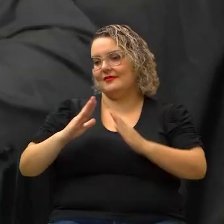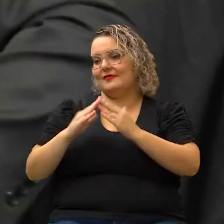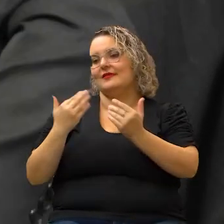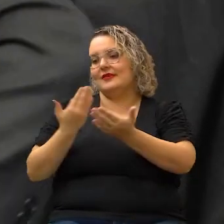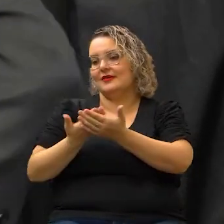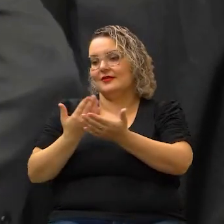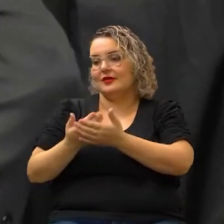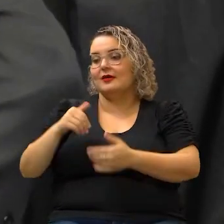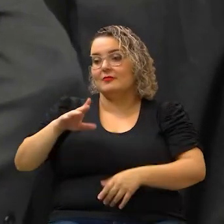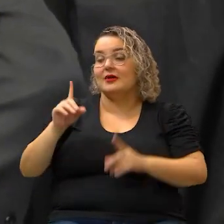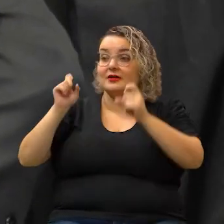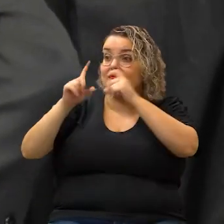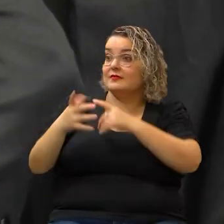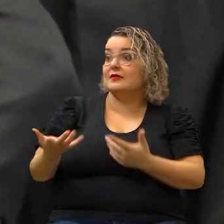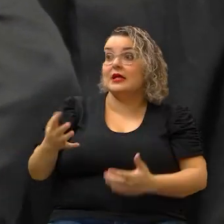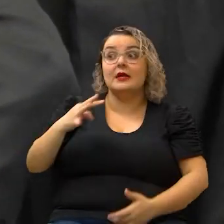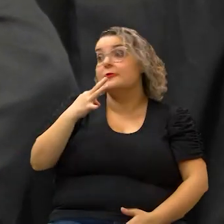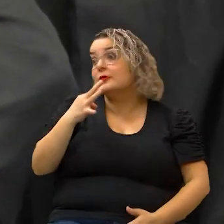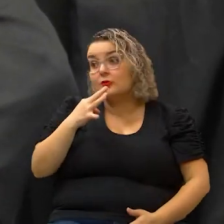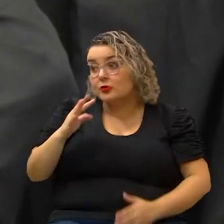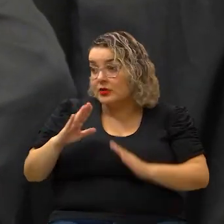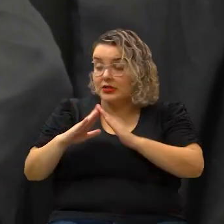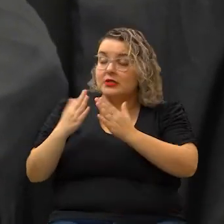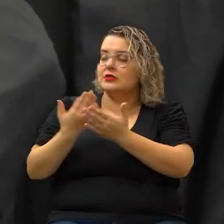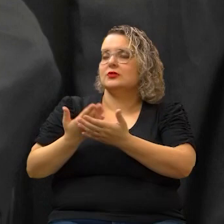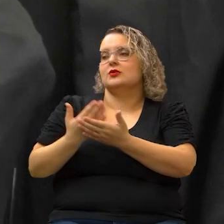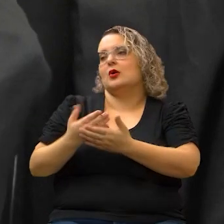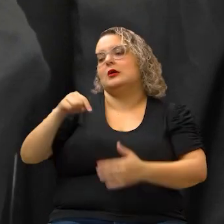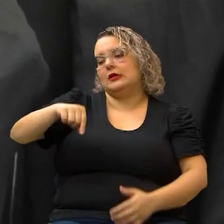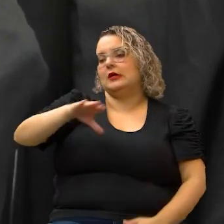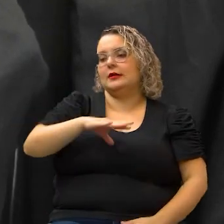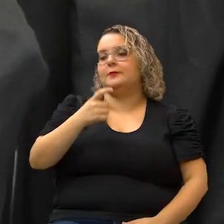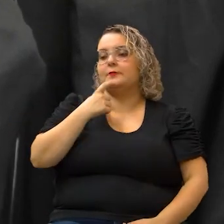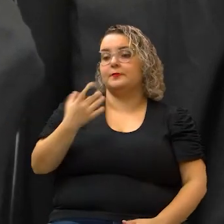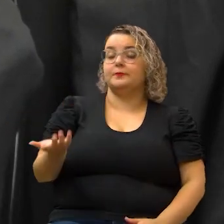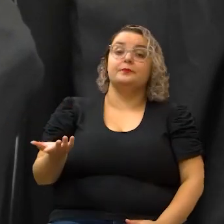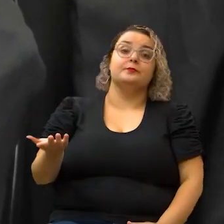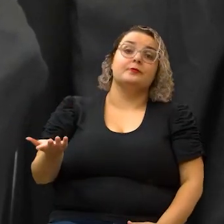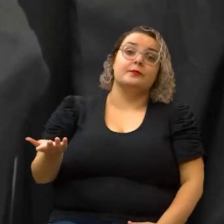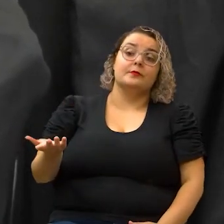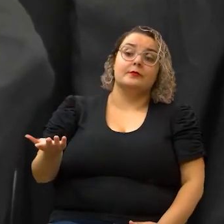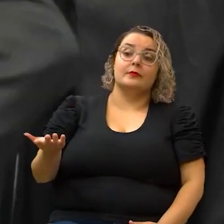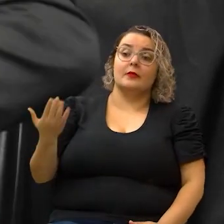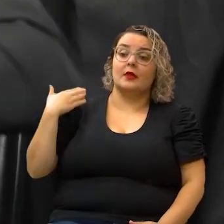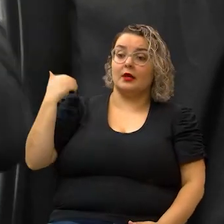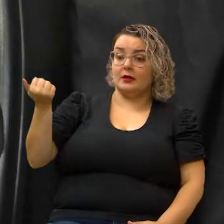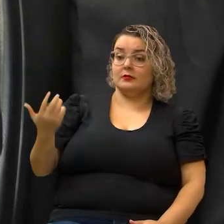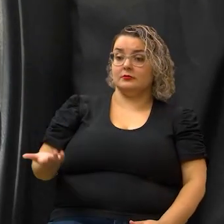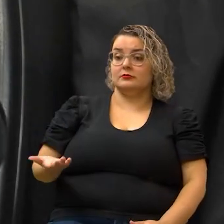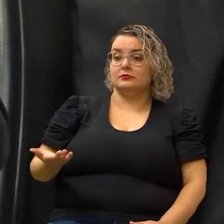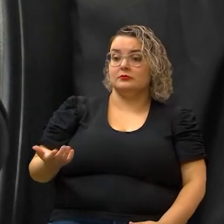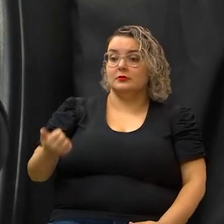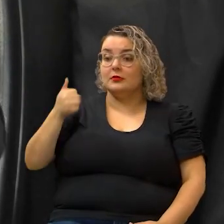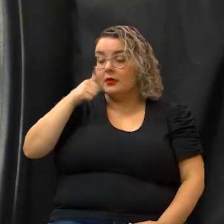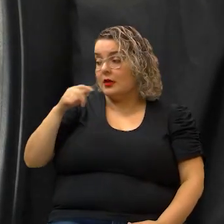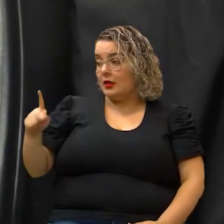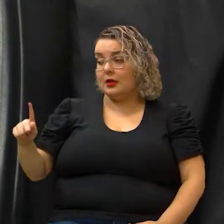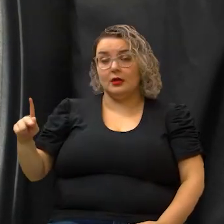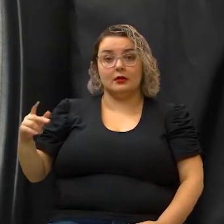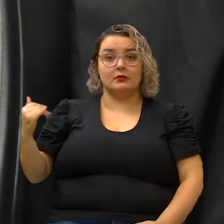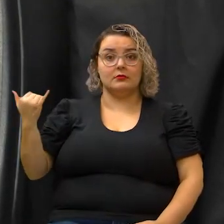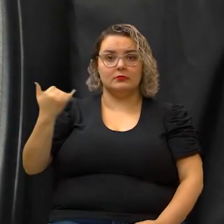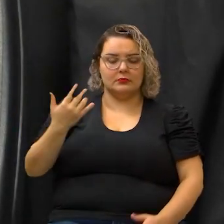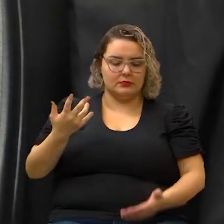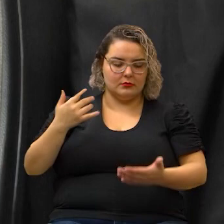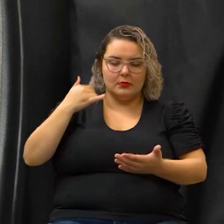mais difíceis. Mas não era, que eu não conhecia as escolas em Campinas. E chamaram. Aí o dia ela que viu, ela ligou